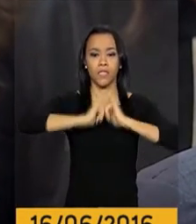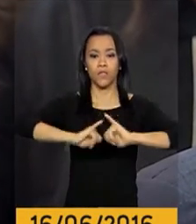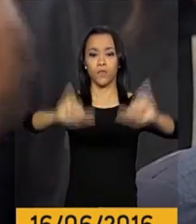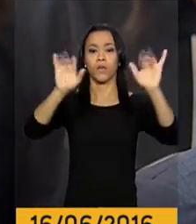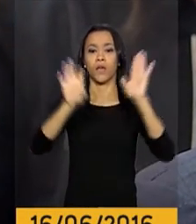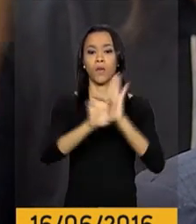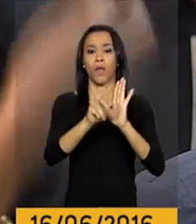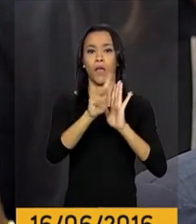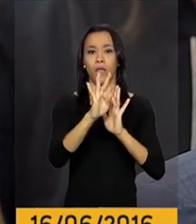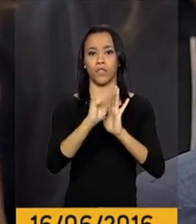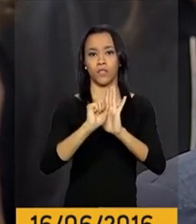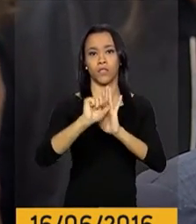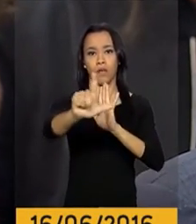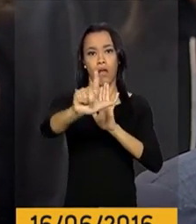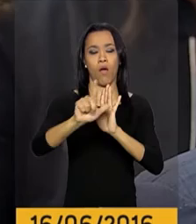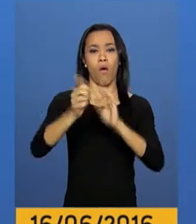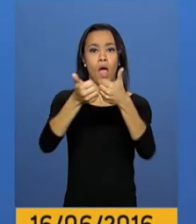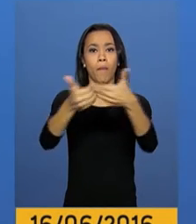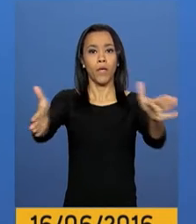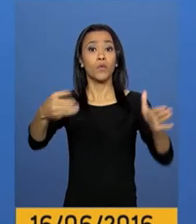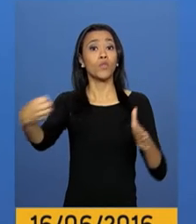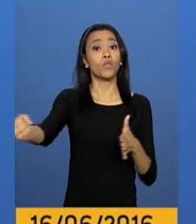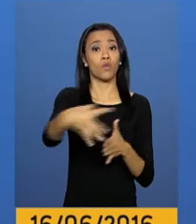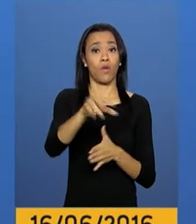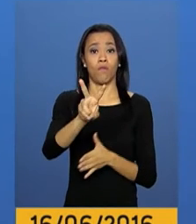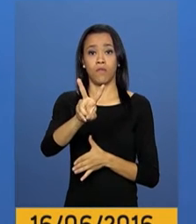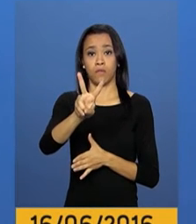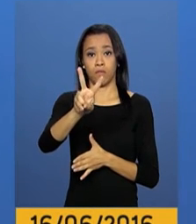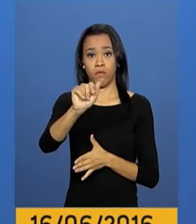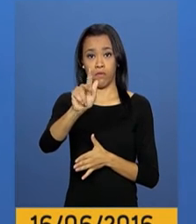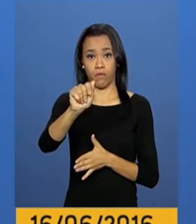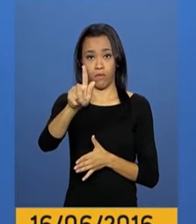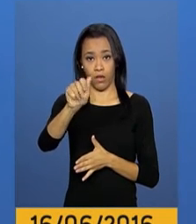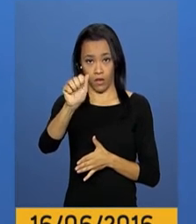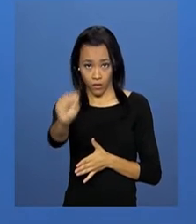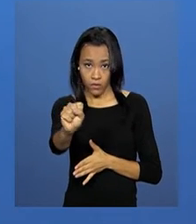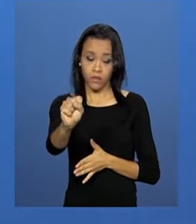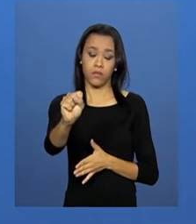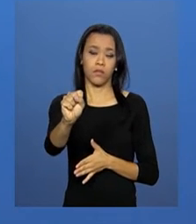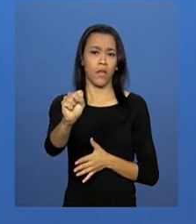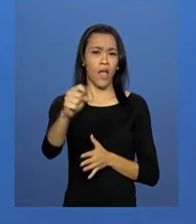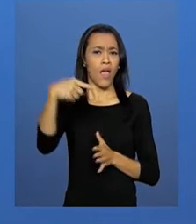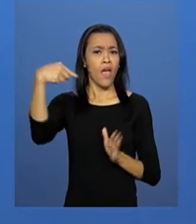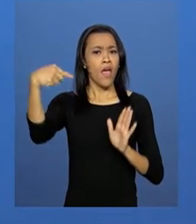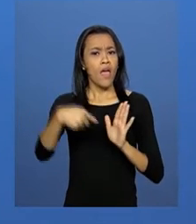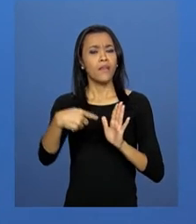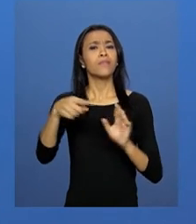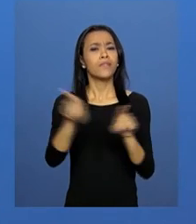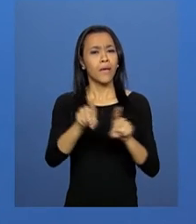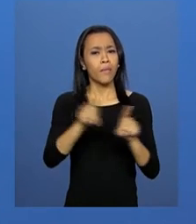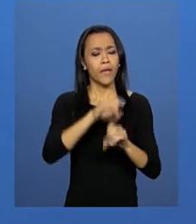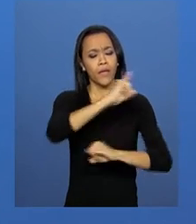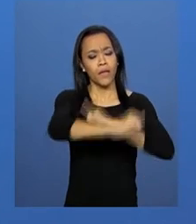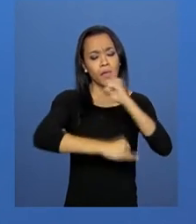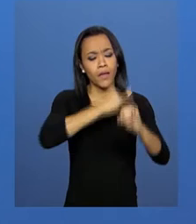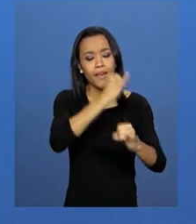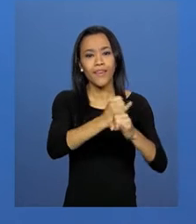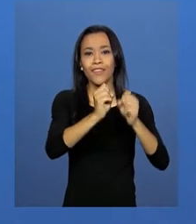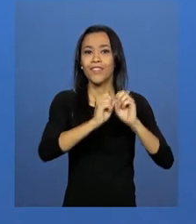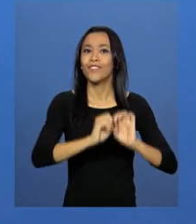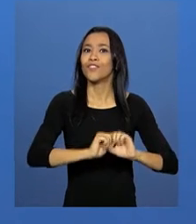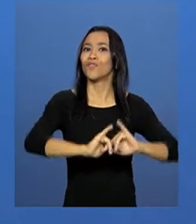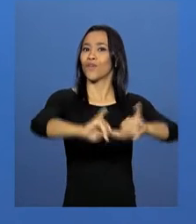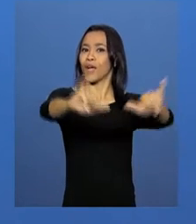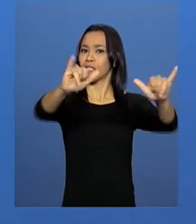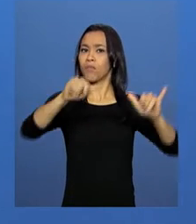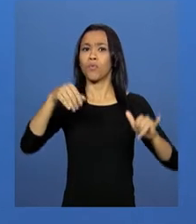edital para a abertura das novas vagas. A publicação do portal para consulta dos estudantes do